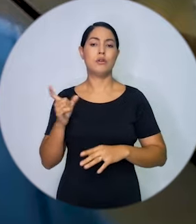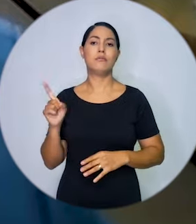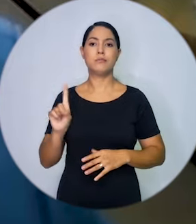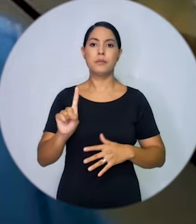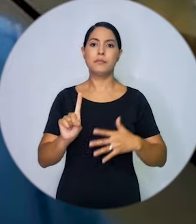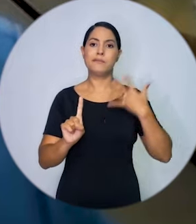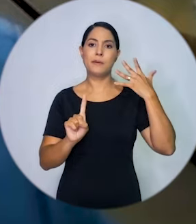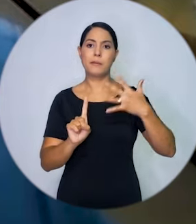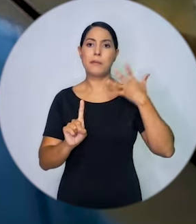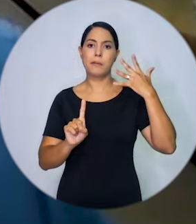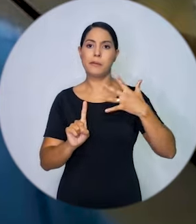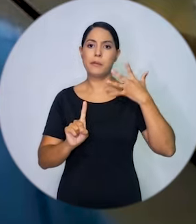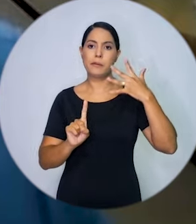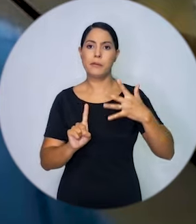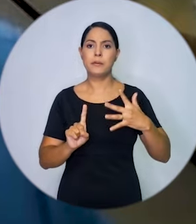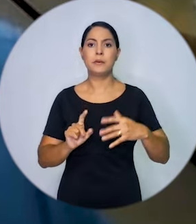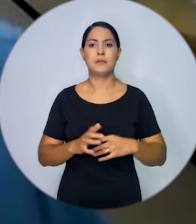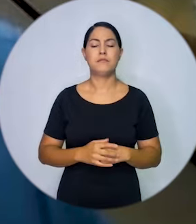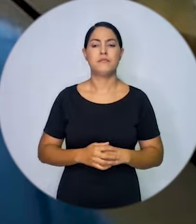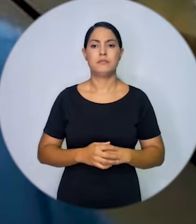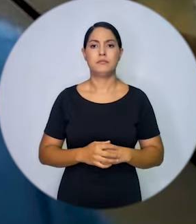né, as suas razões.